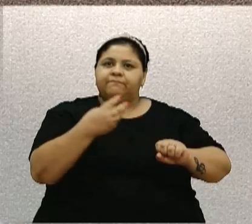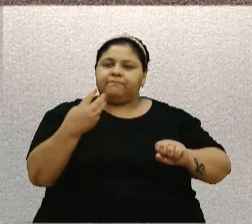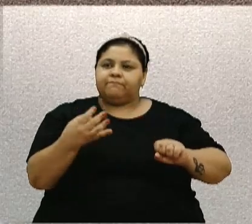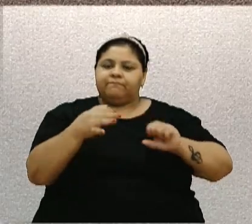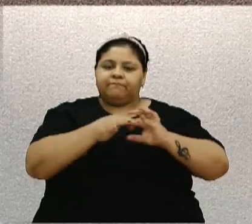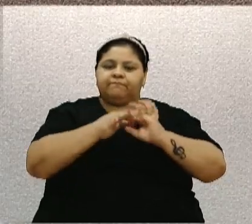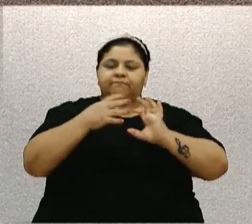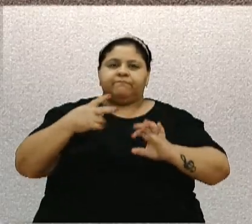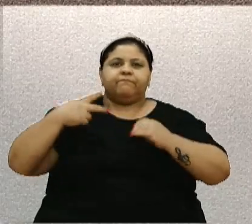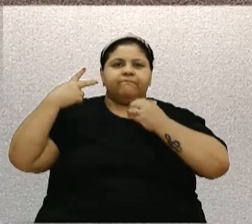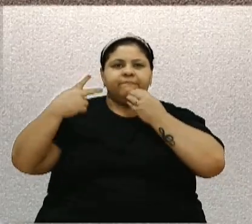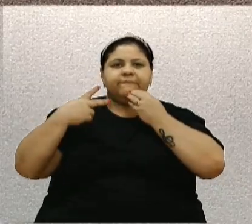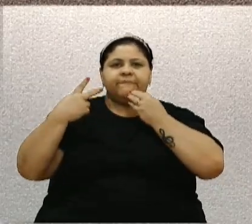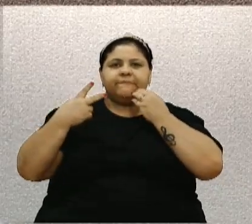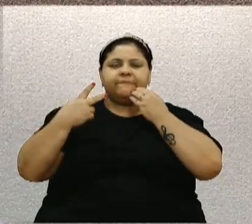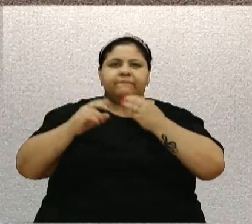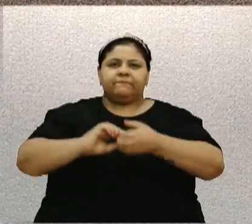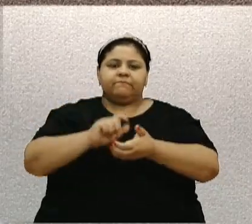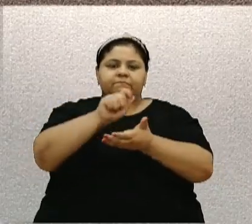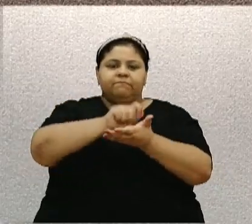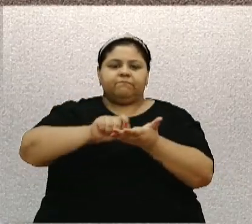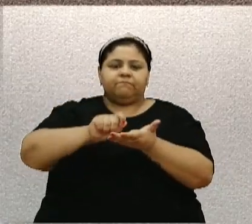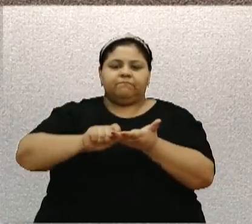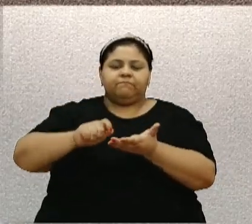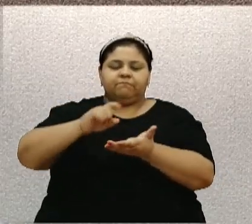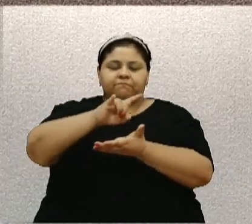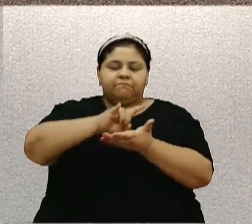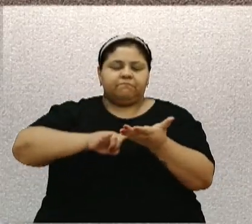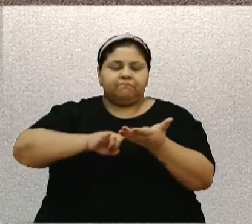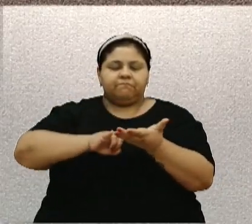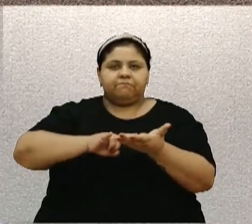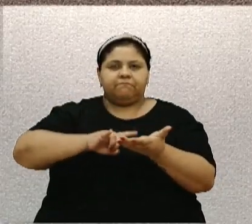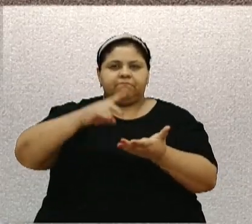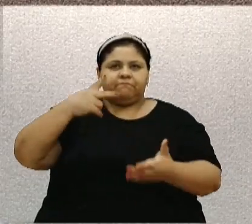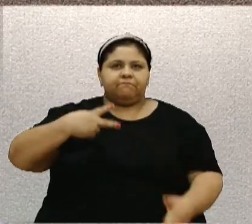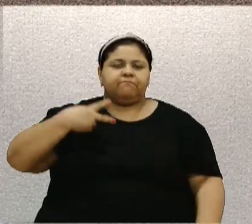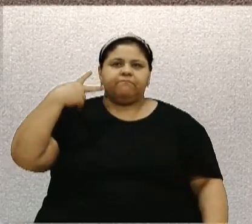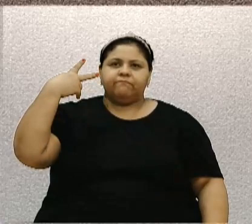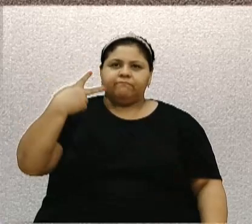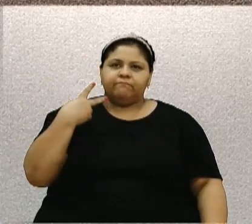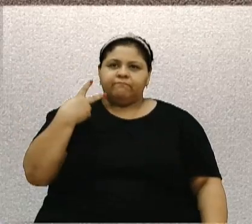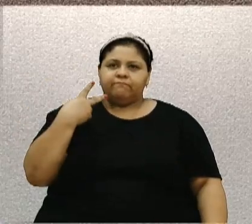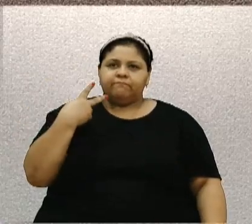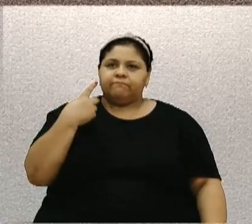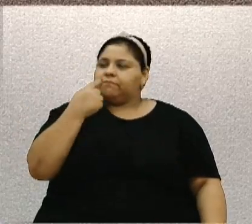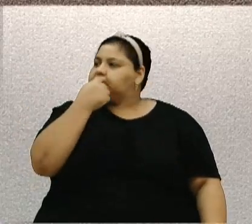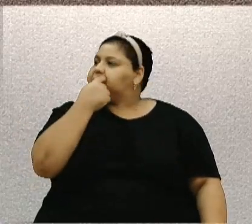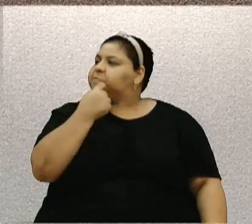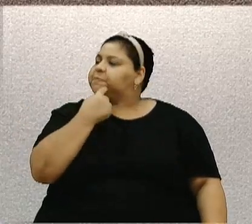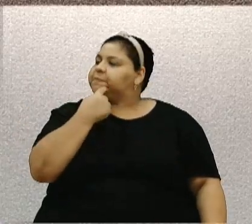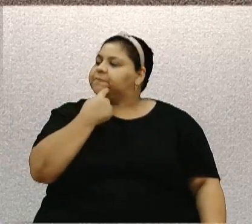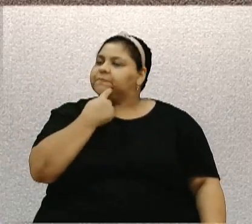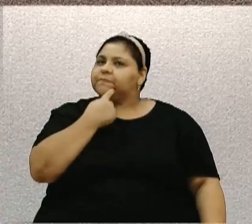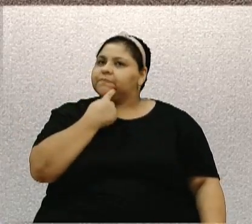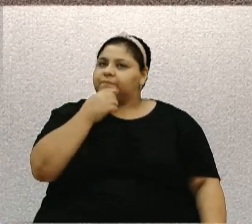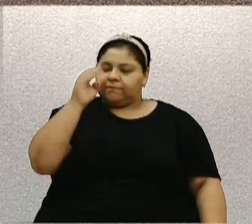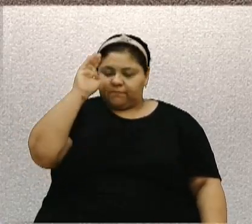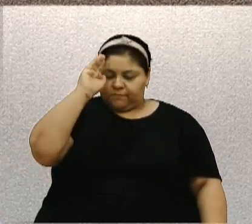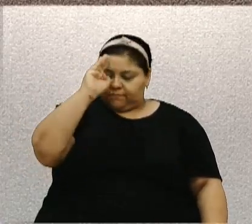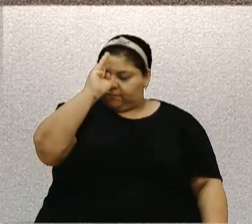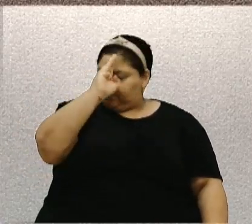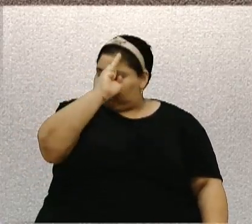da emancipação política. Assinam este documento vereador Wagner Petrini, Adriano